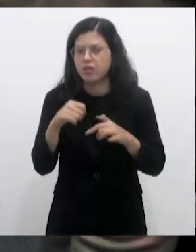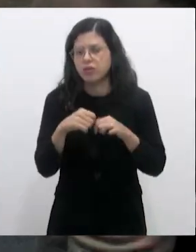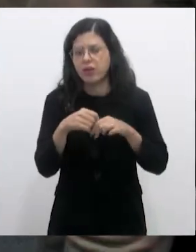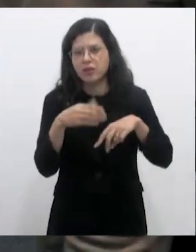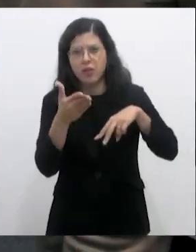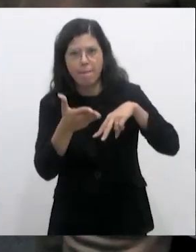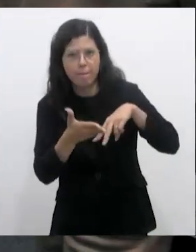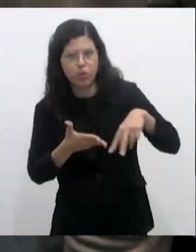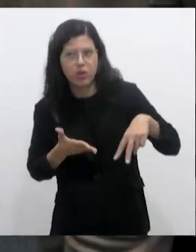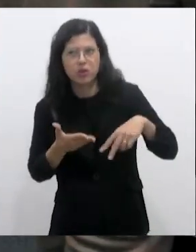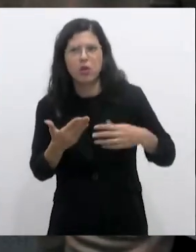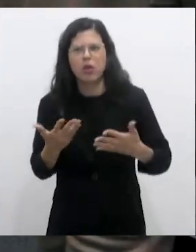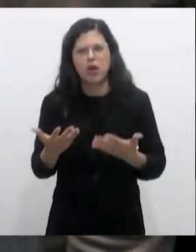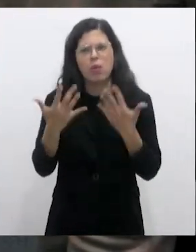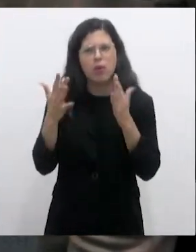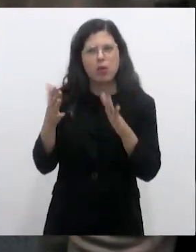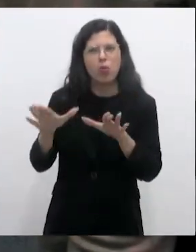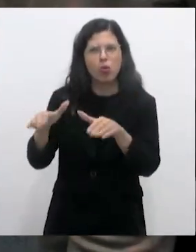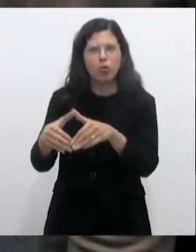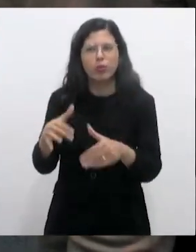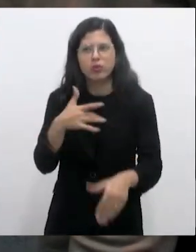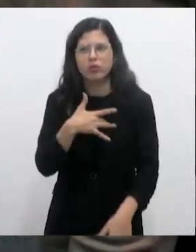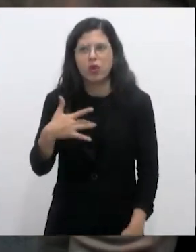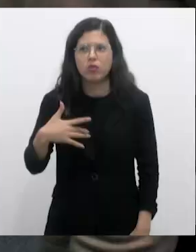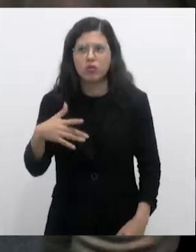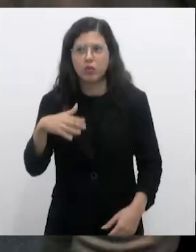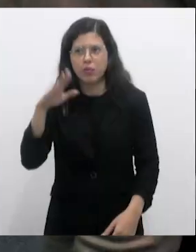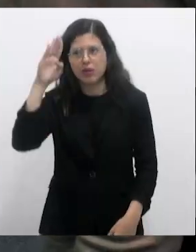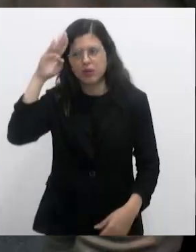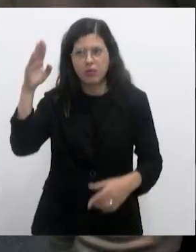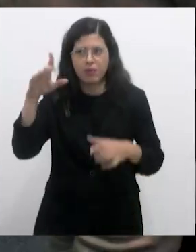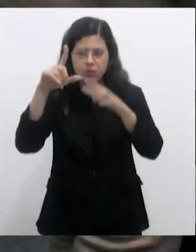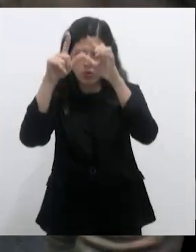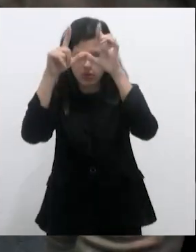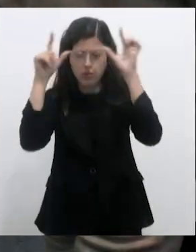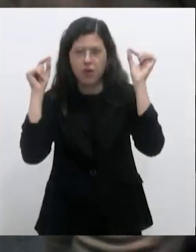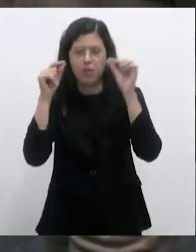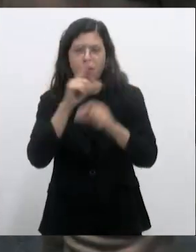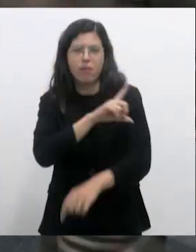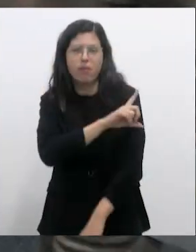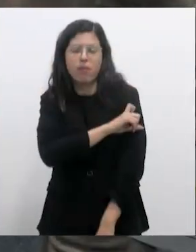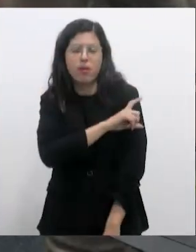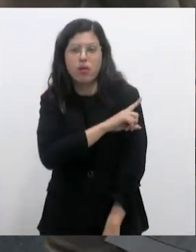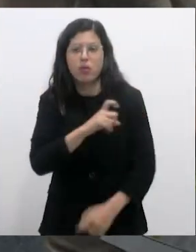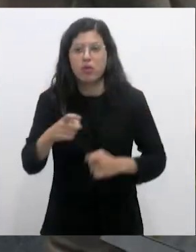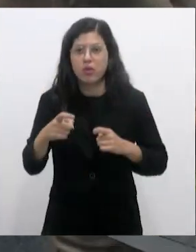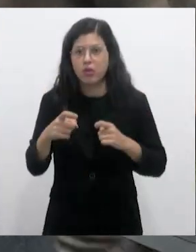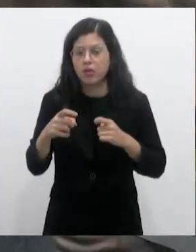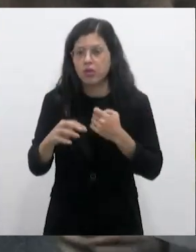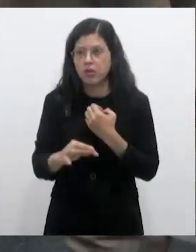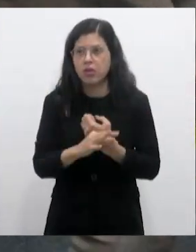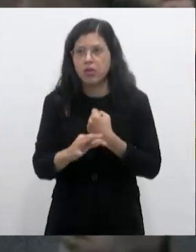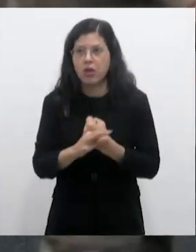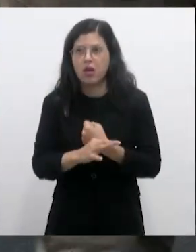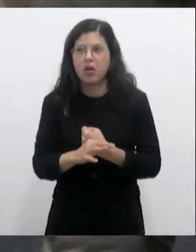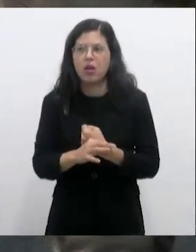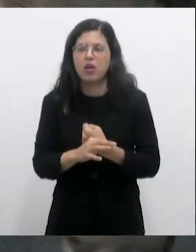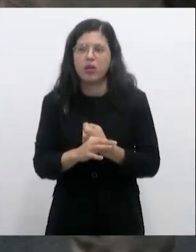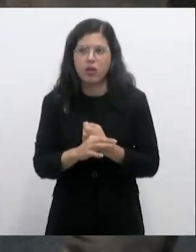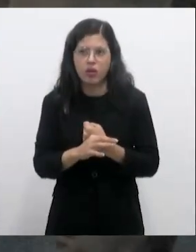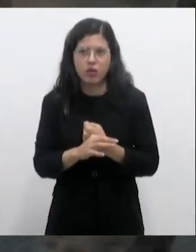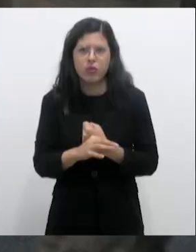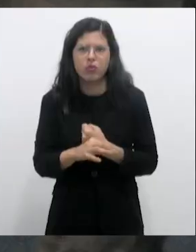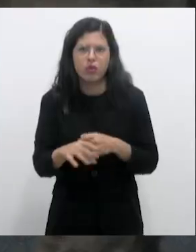de saúde, em especial os enfermeiros e os técnicos de enfermagem que fazem todas as ações de prevenção